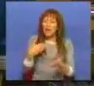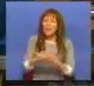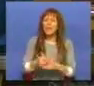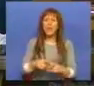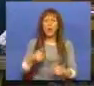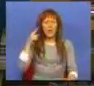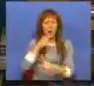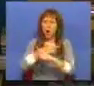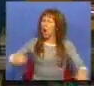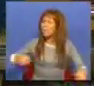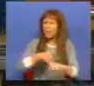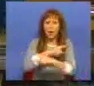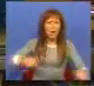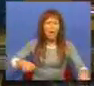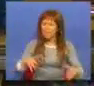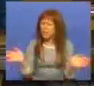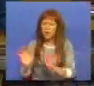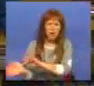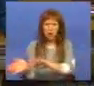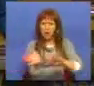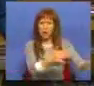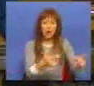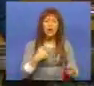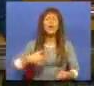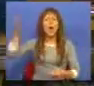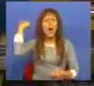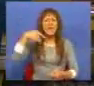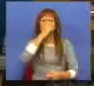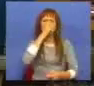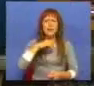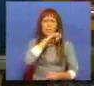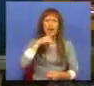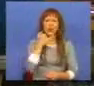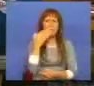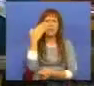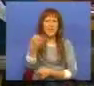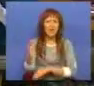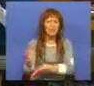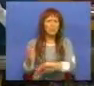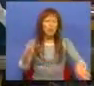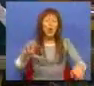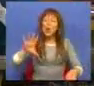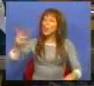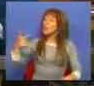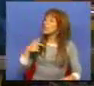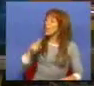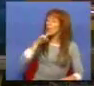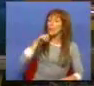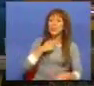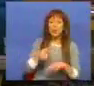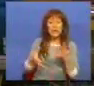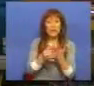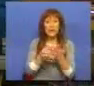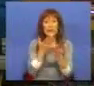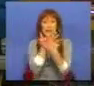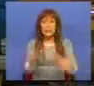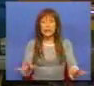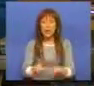as objeções de fundo que existiam em maio de 2007, quanto à possibilidade de